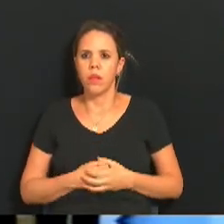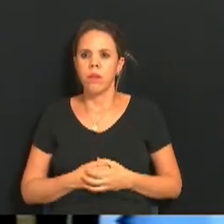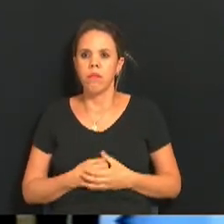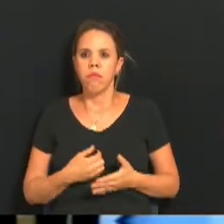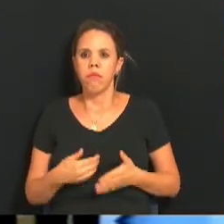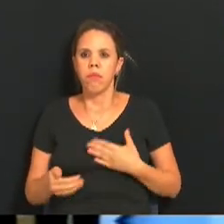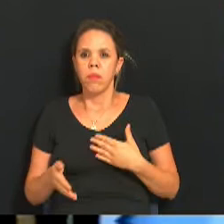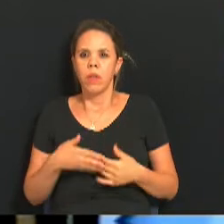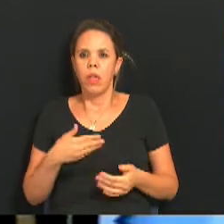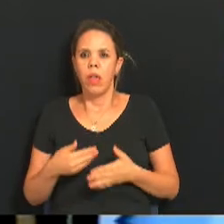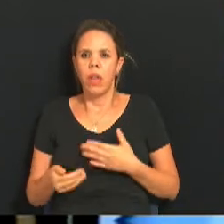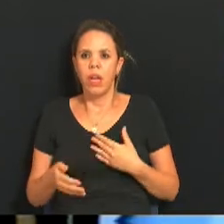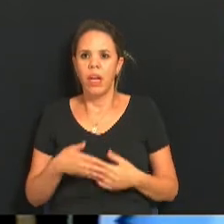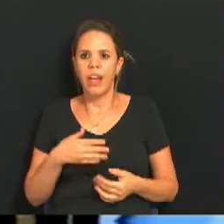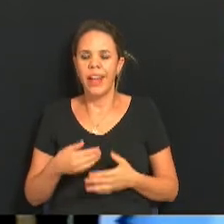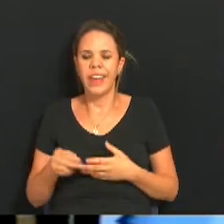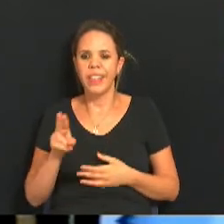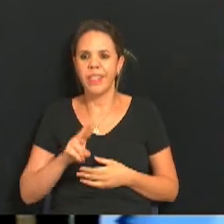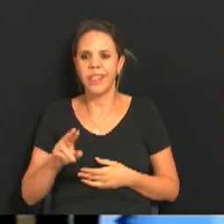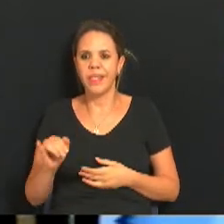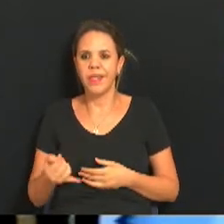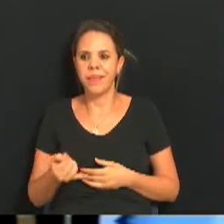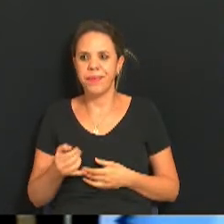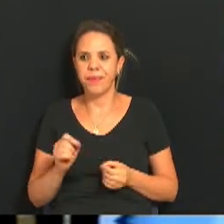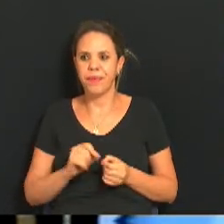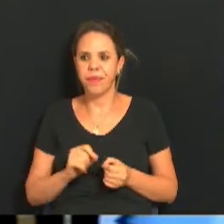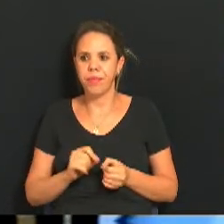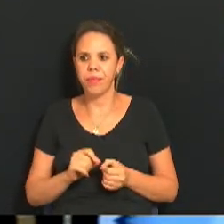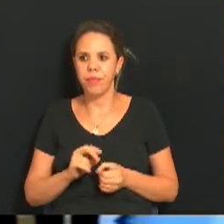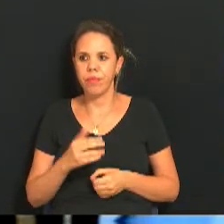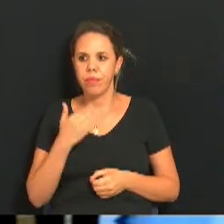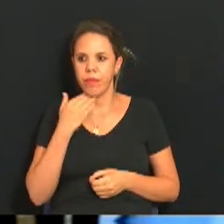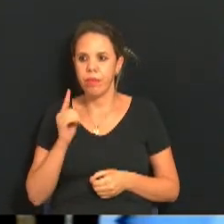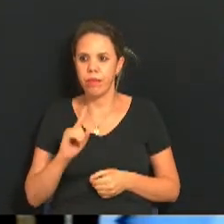independentemente de qualquer um que não